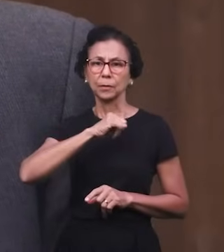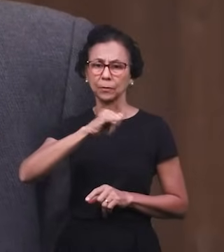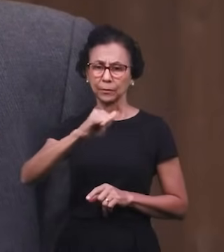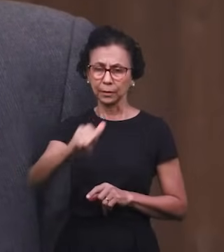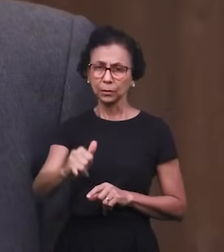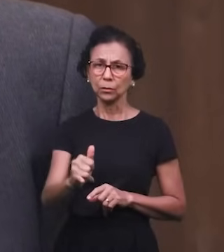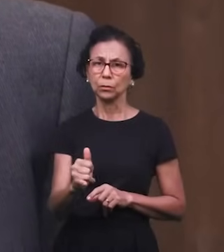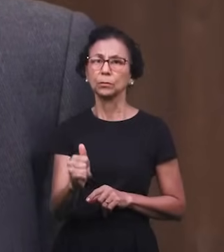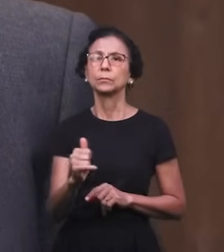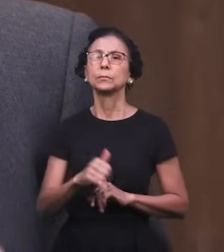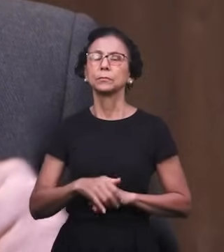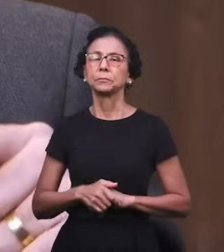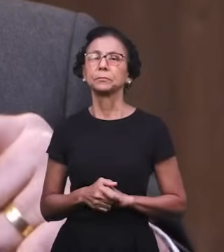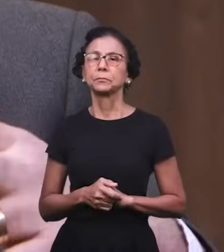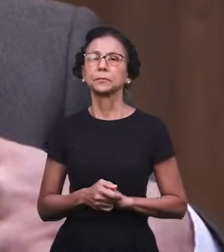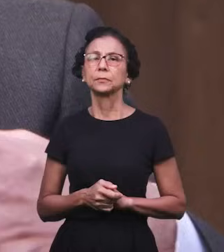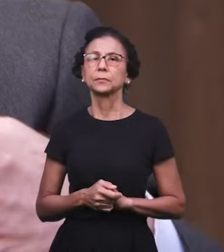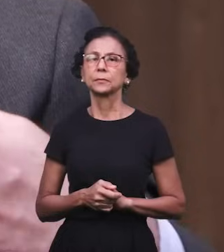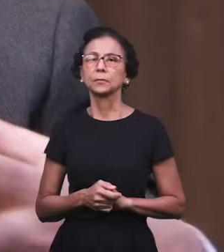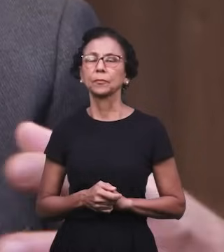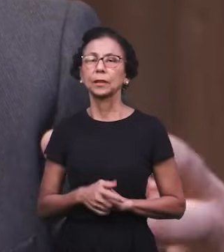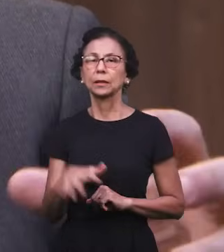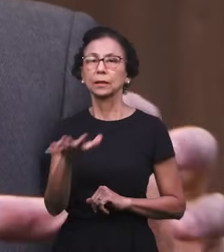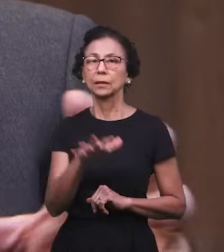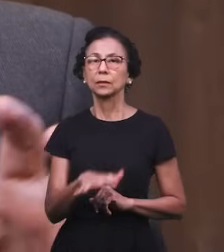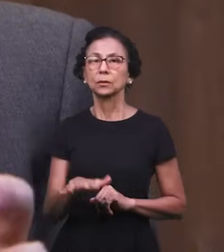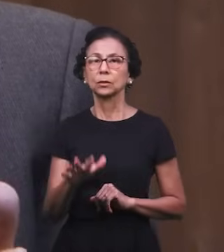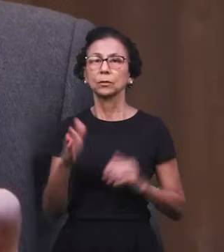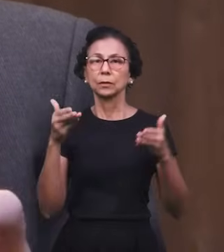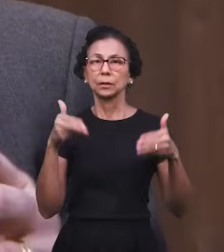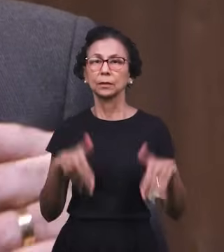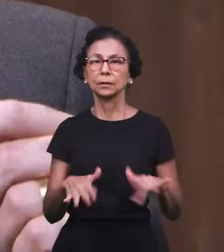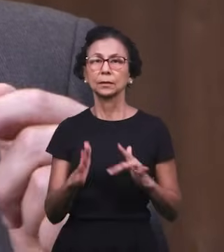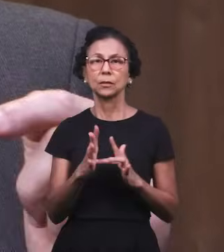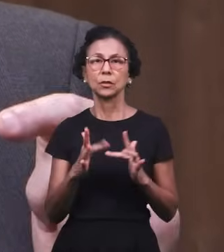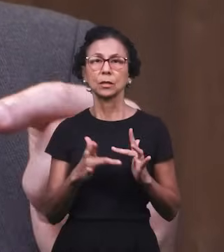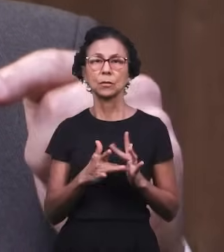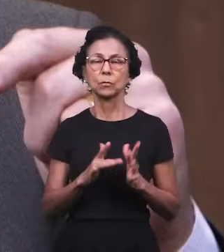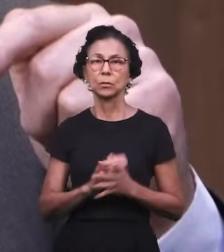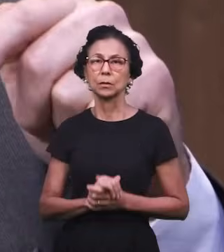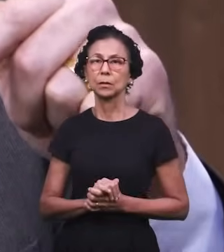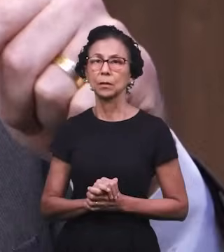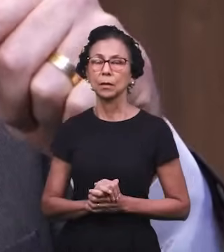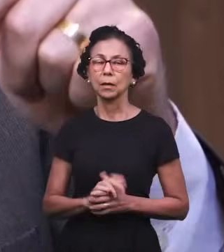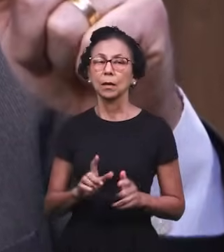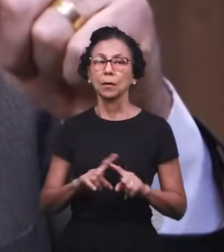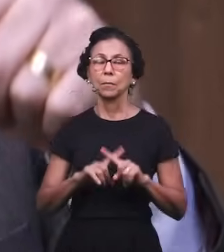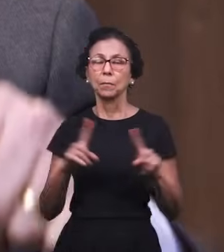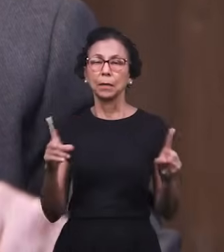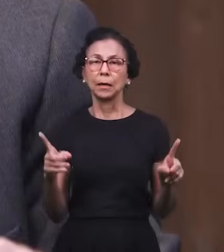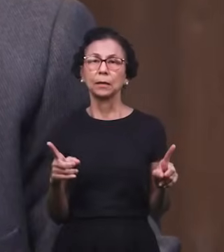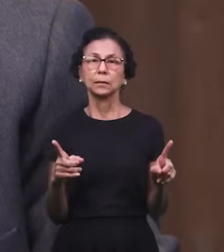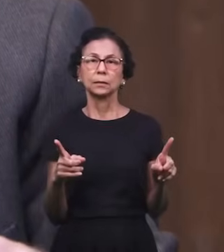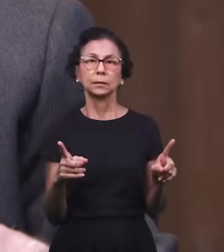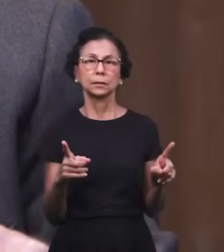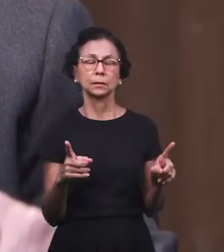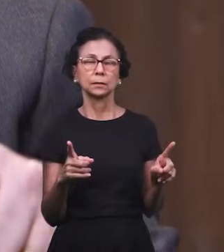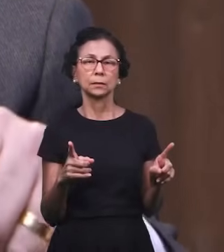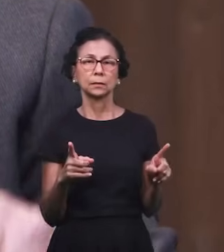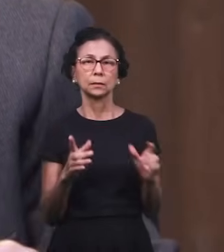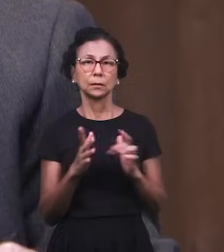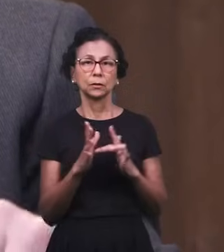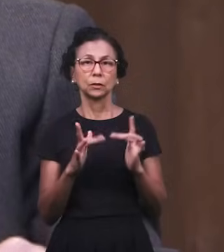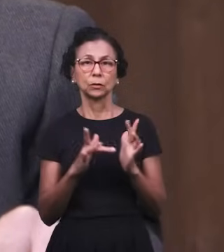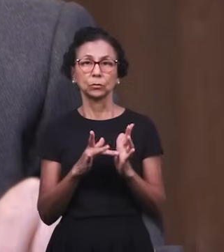Belém. E aí a gente vê a mão do Senhor quando vem um recenseamento, né,